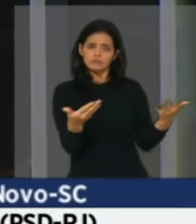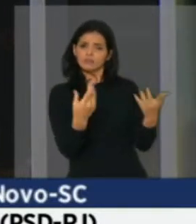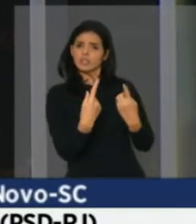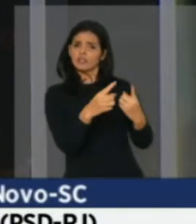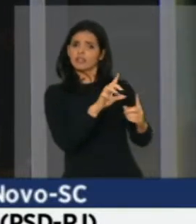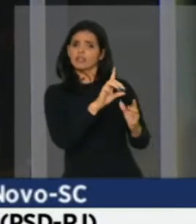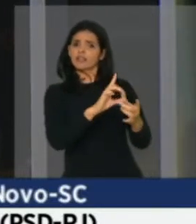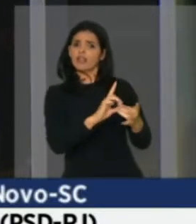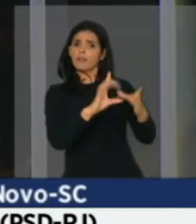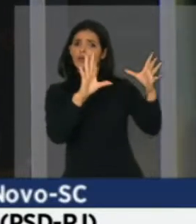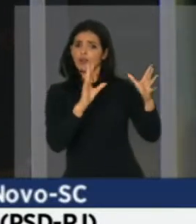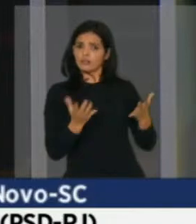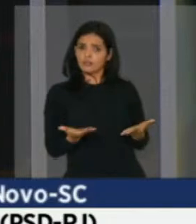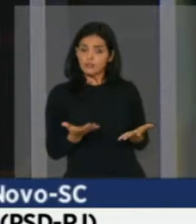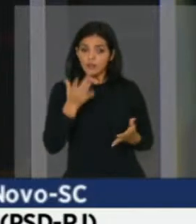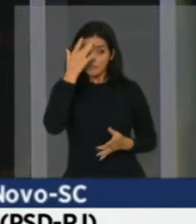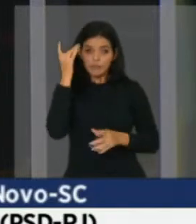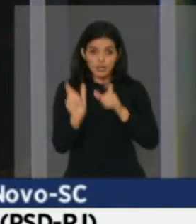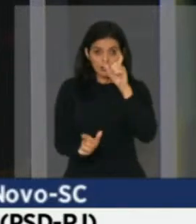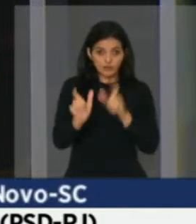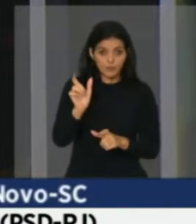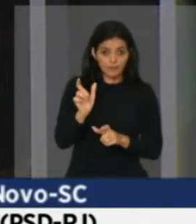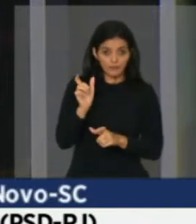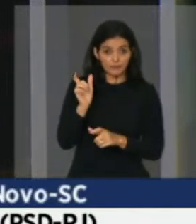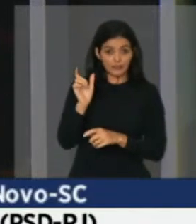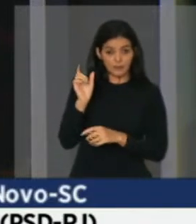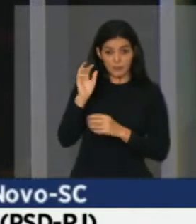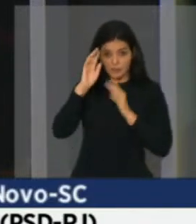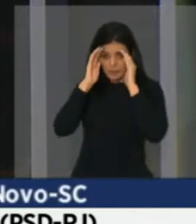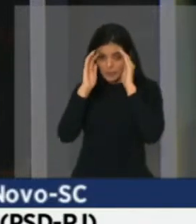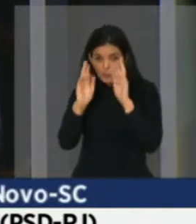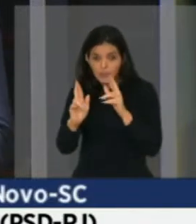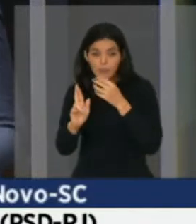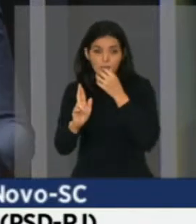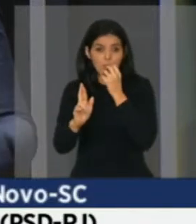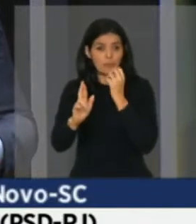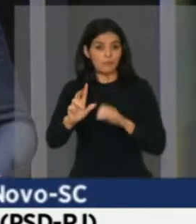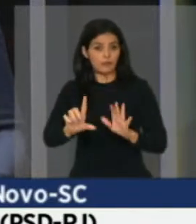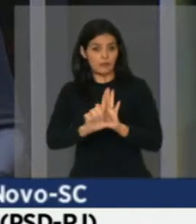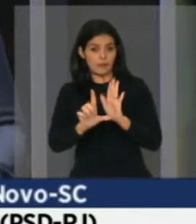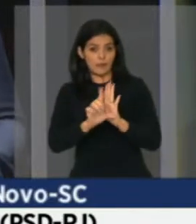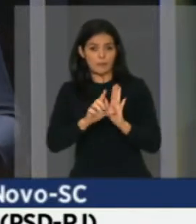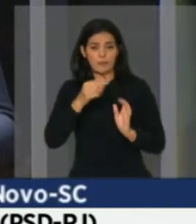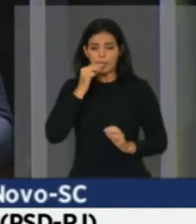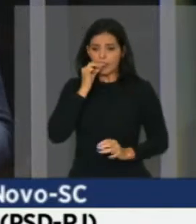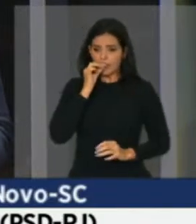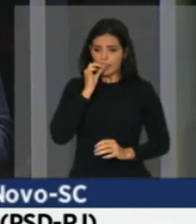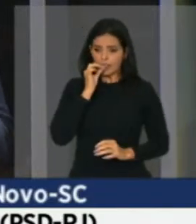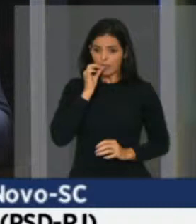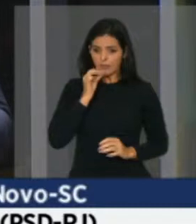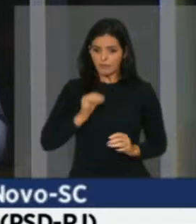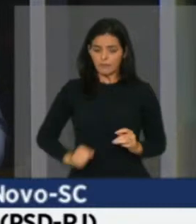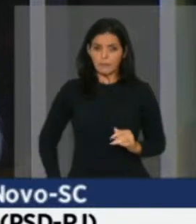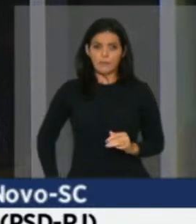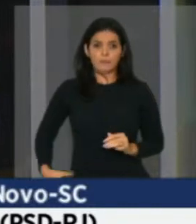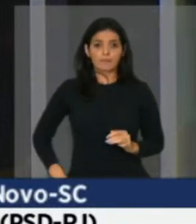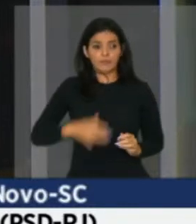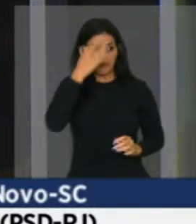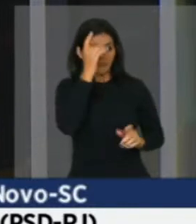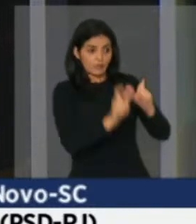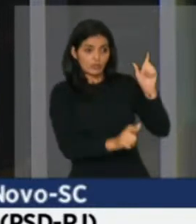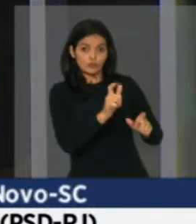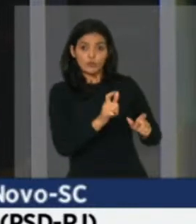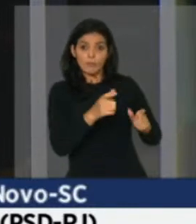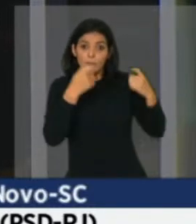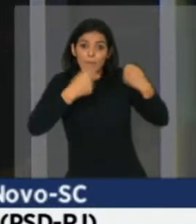jamais deveriam respeitar leis e normas e regras feitas por pessoas que deveriam estar presas ou, no